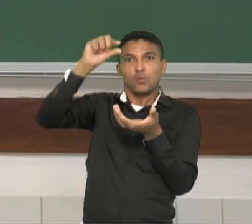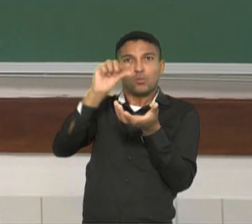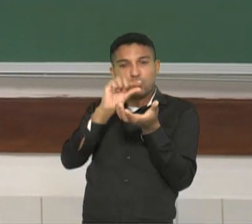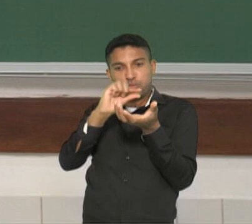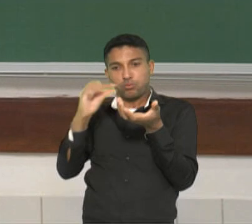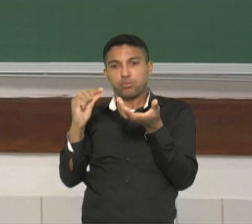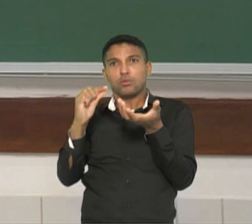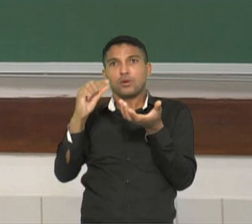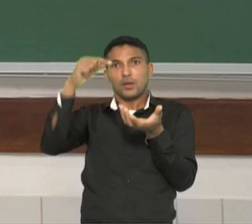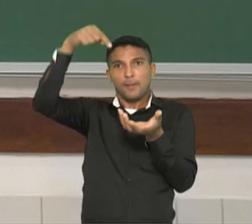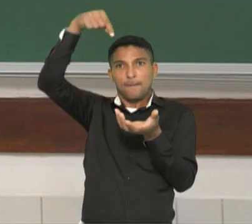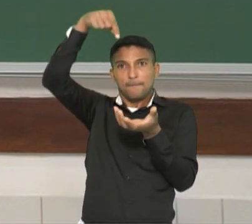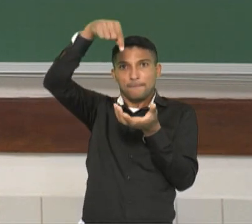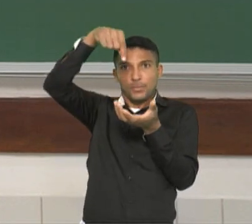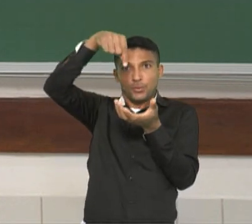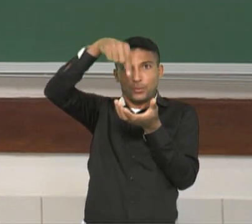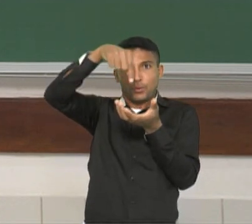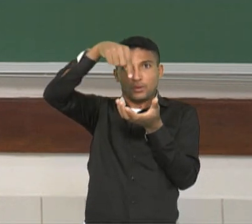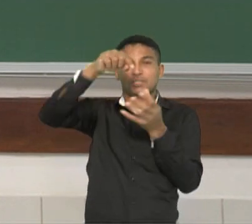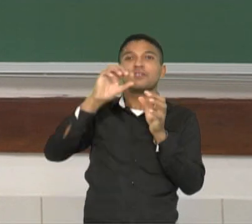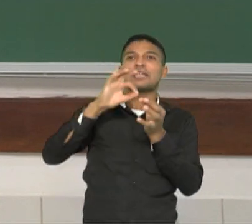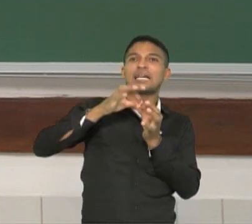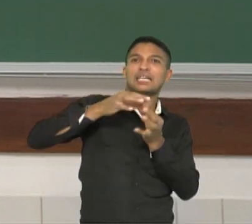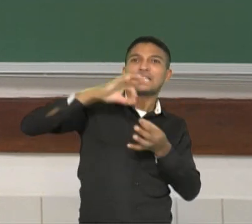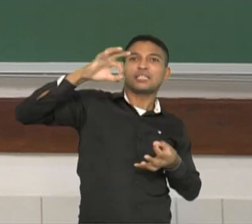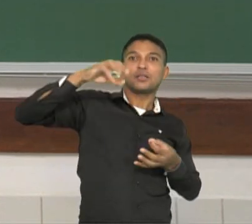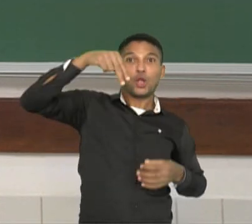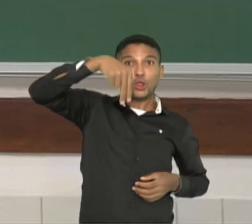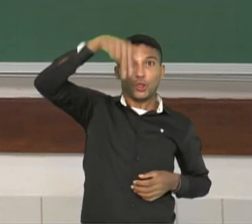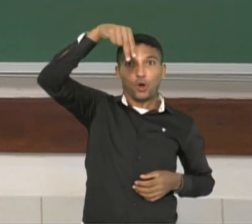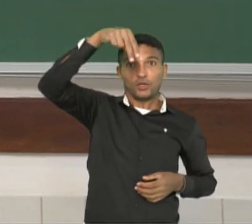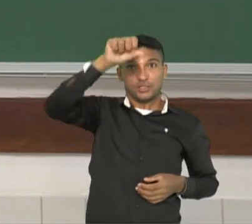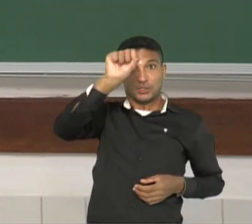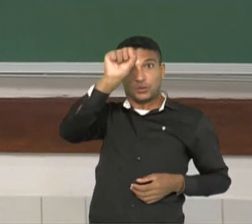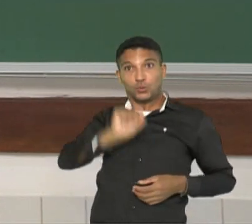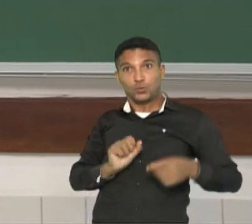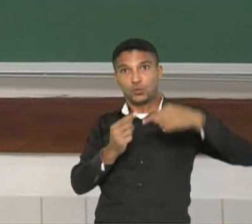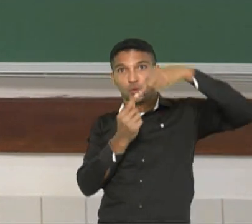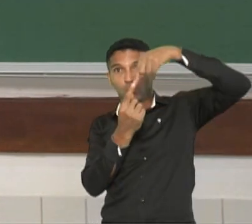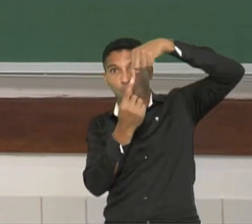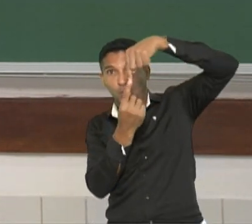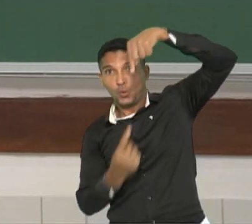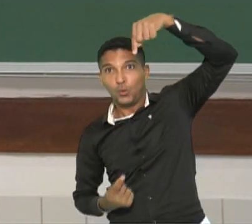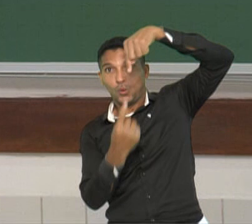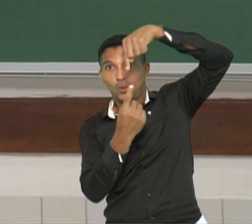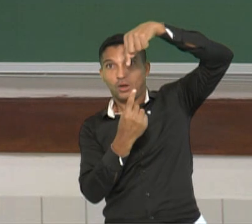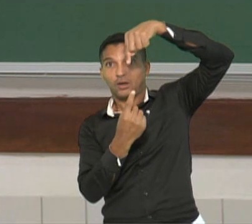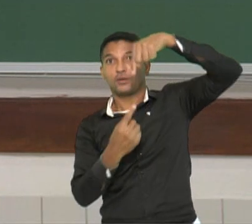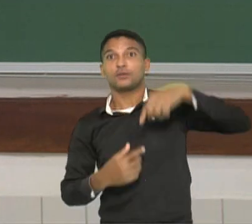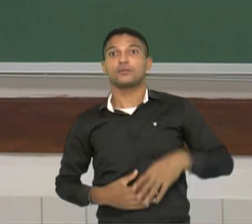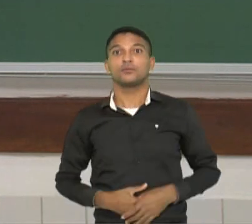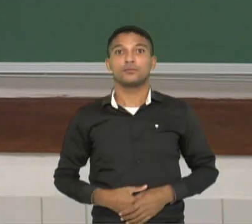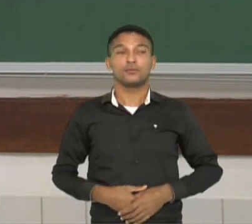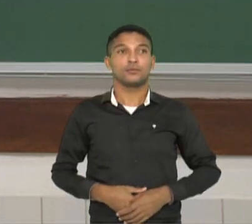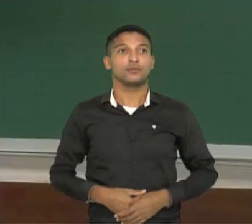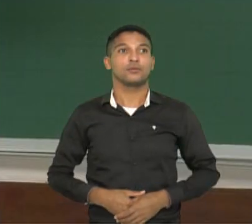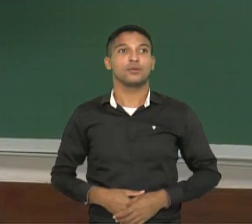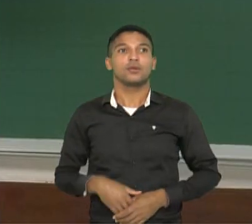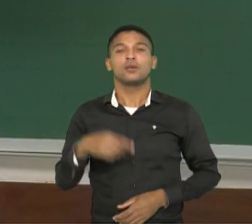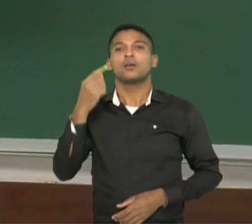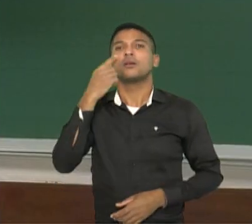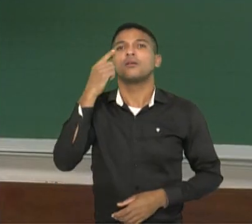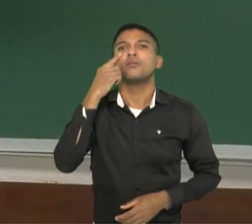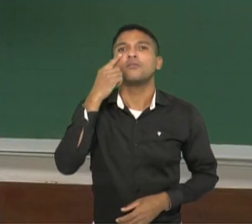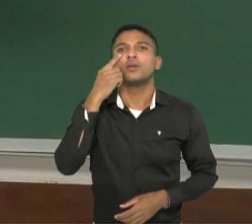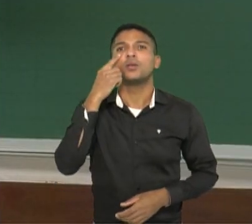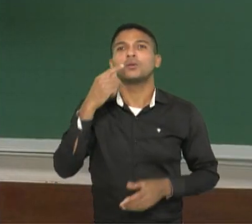distâncias entre pontos no sentido norte e sul. Voltando aqui, a gente vai ver que o domínio de mares